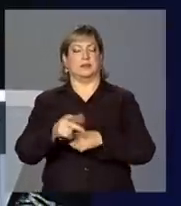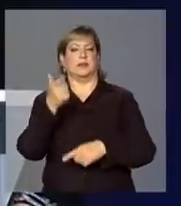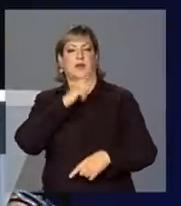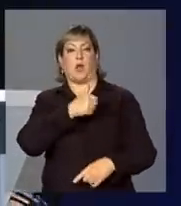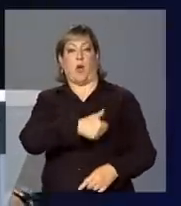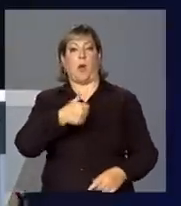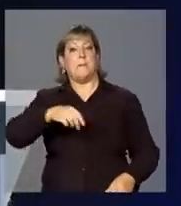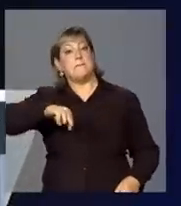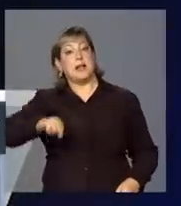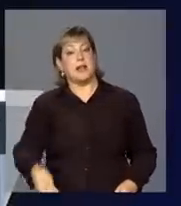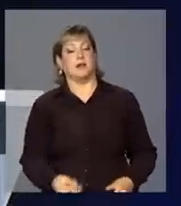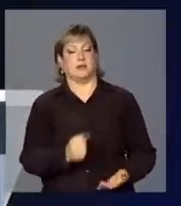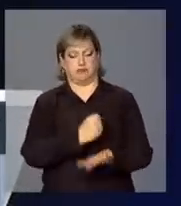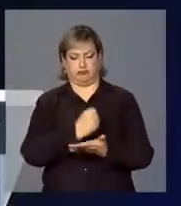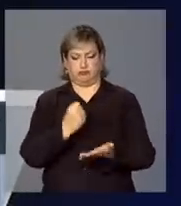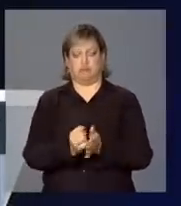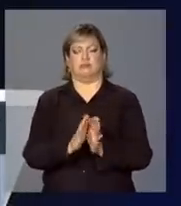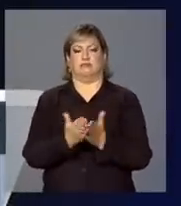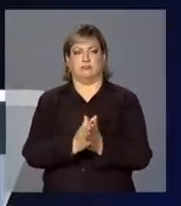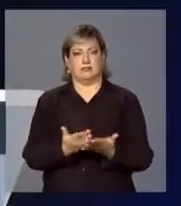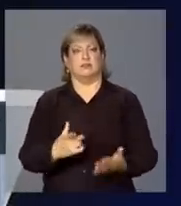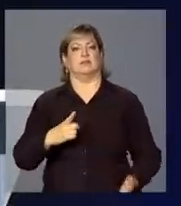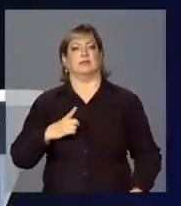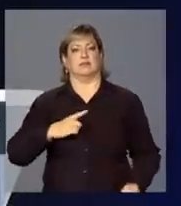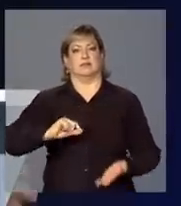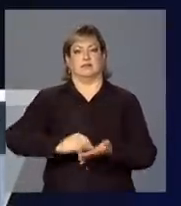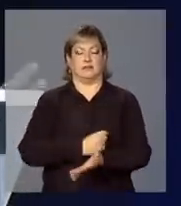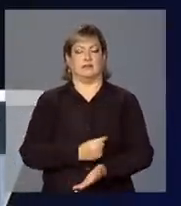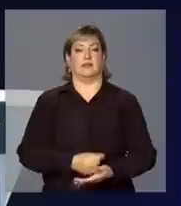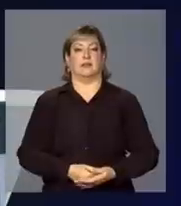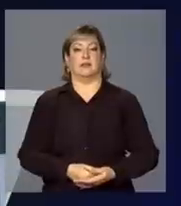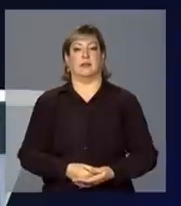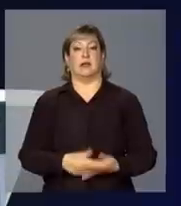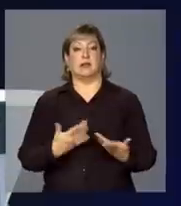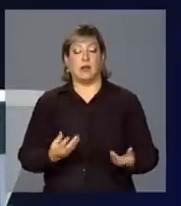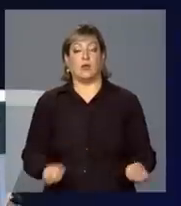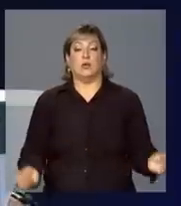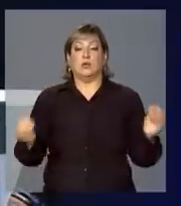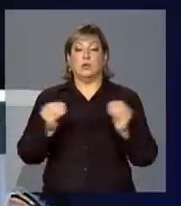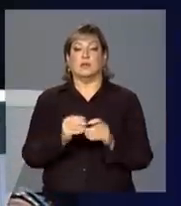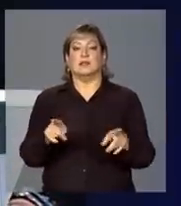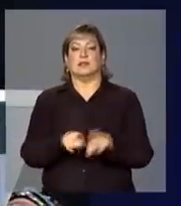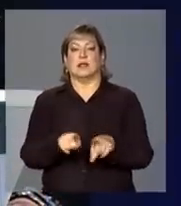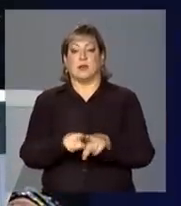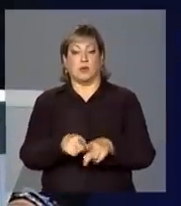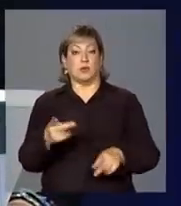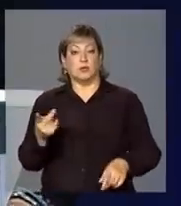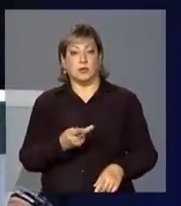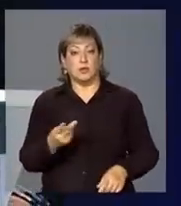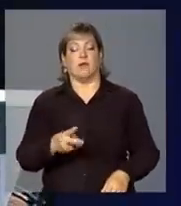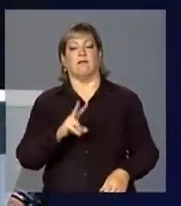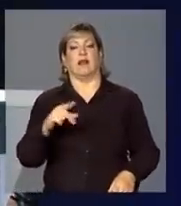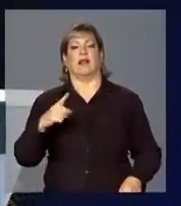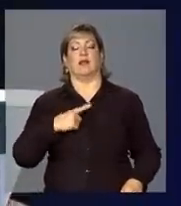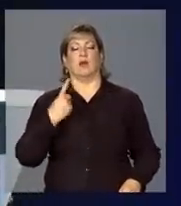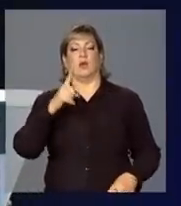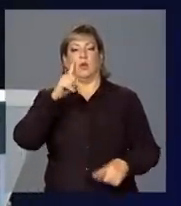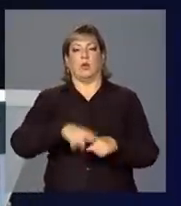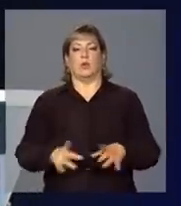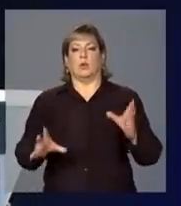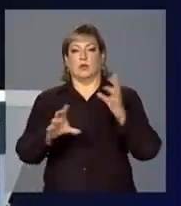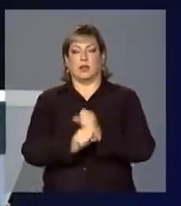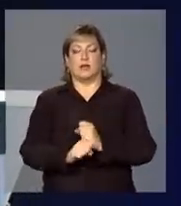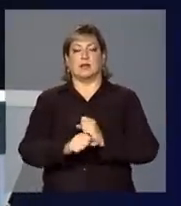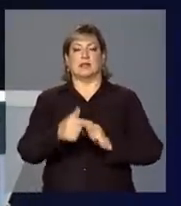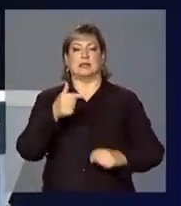trabalho, com carteira assinada. E, além disso, se nós somarmos os dois, teremos um total